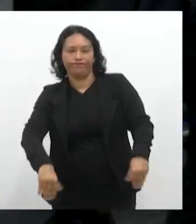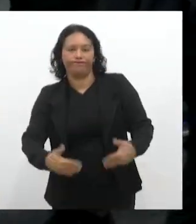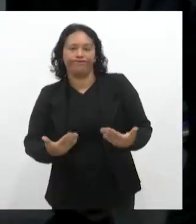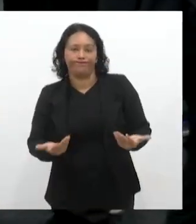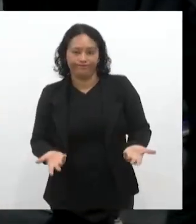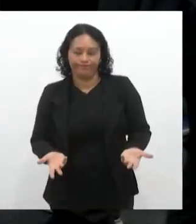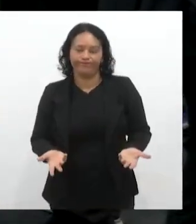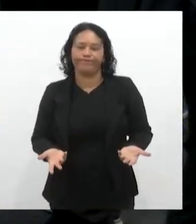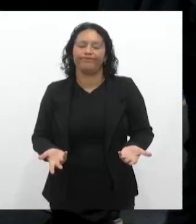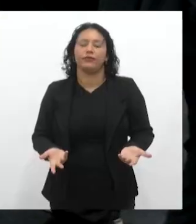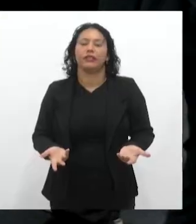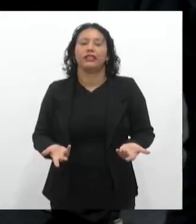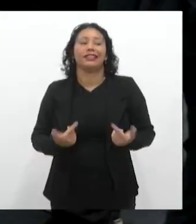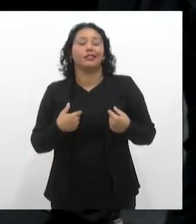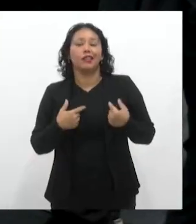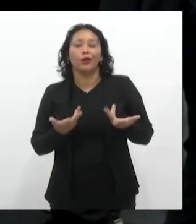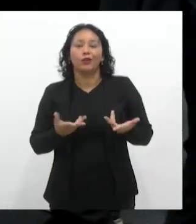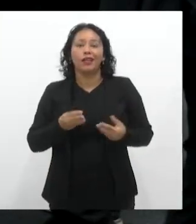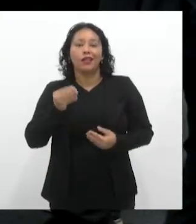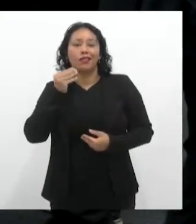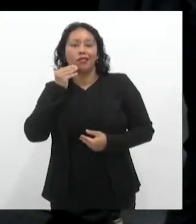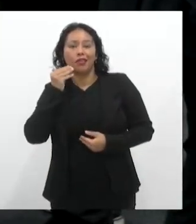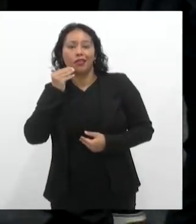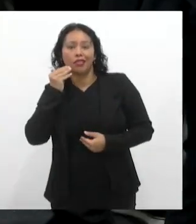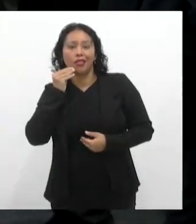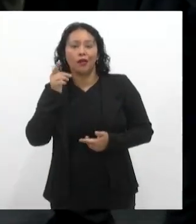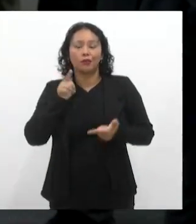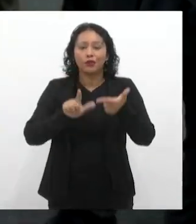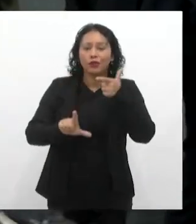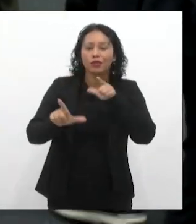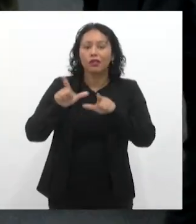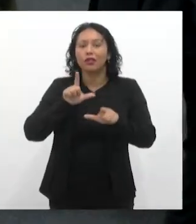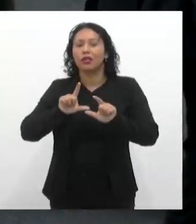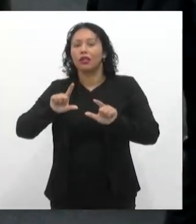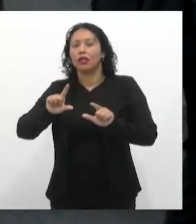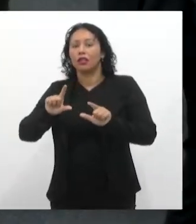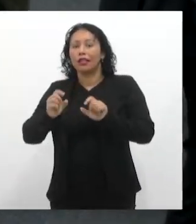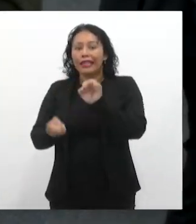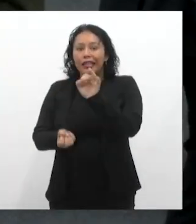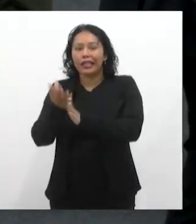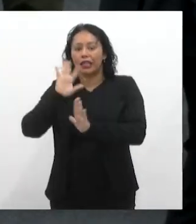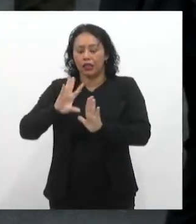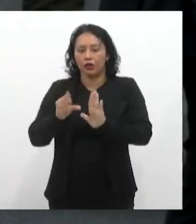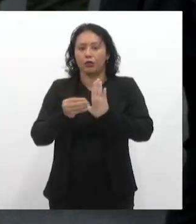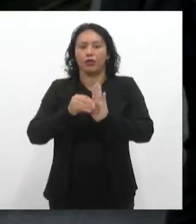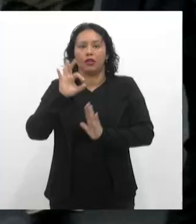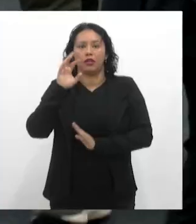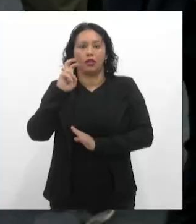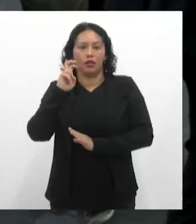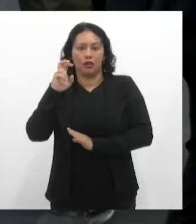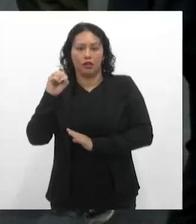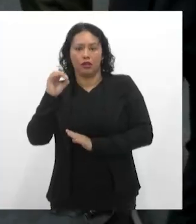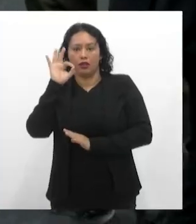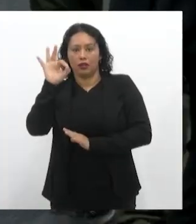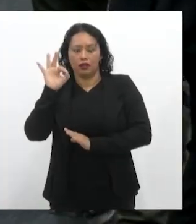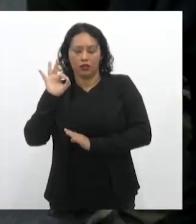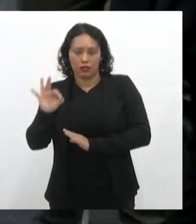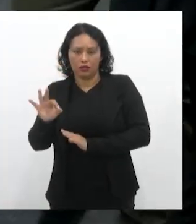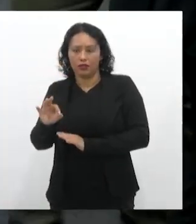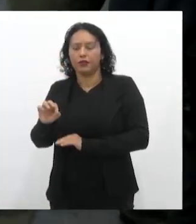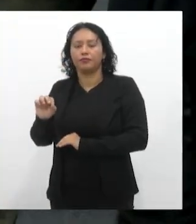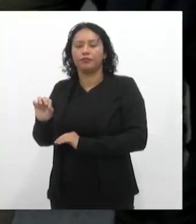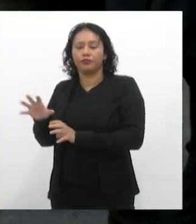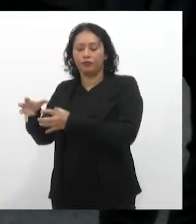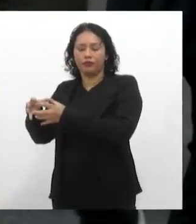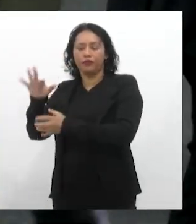Tentamos mediar o conflito fazendo uma emenda que 50% seria do FECP, como